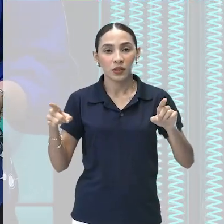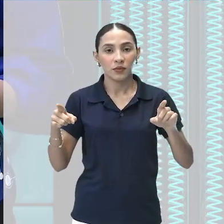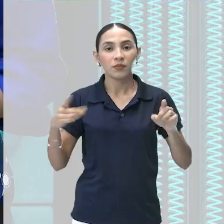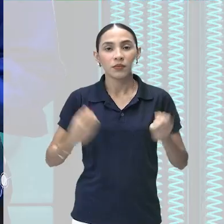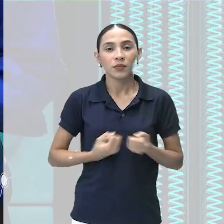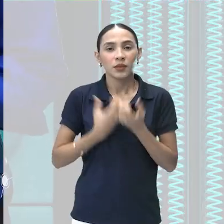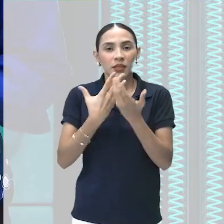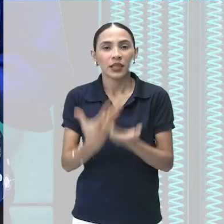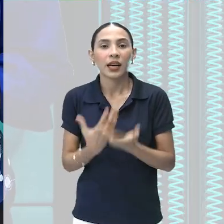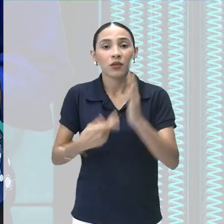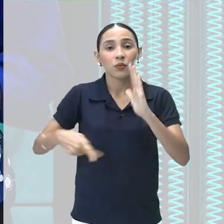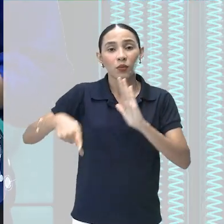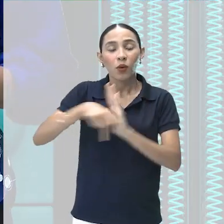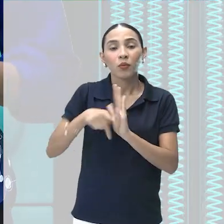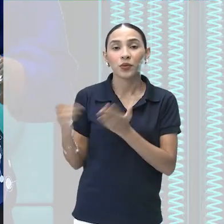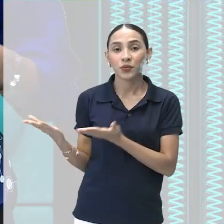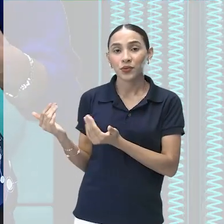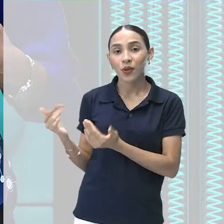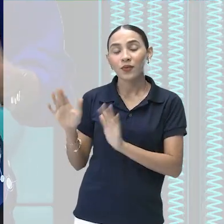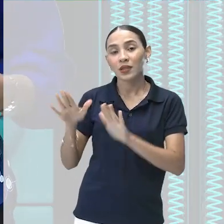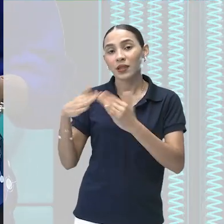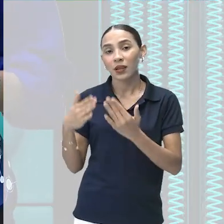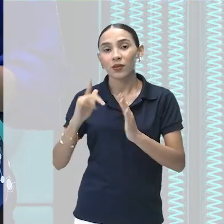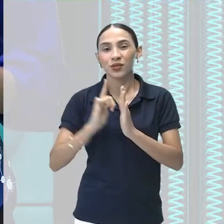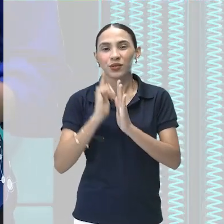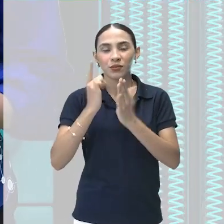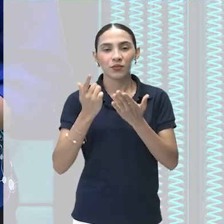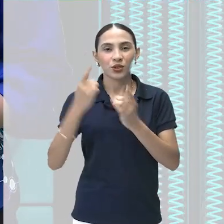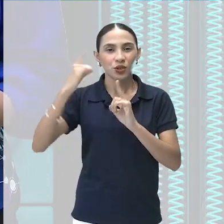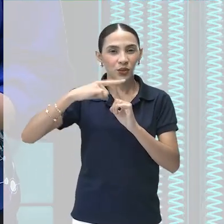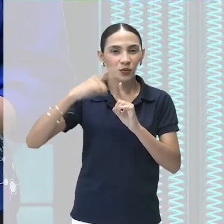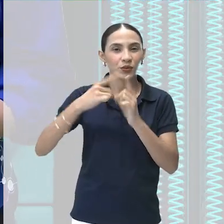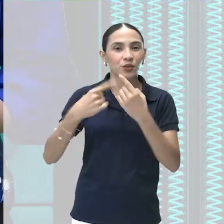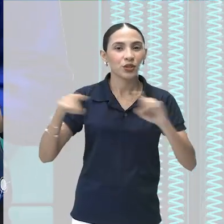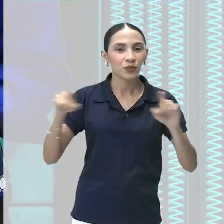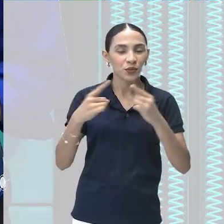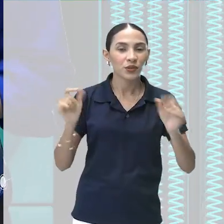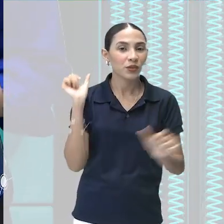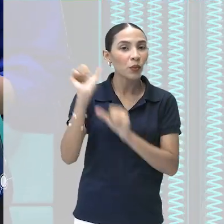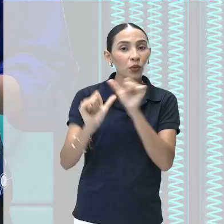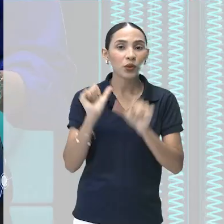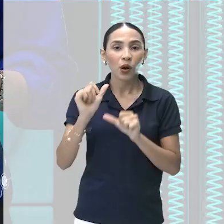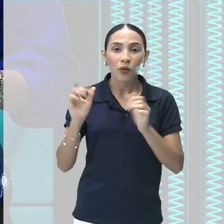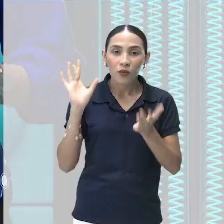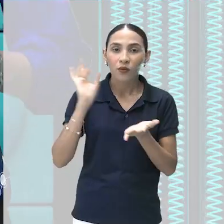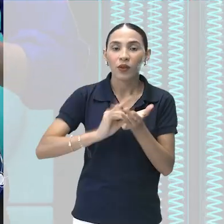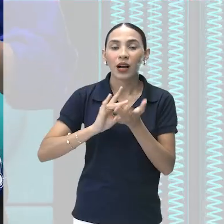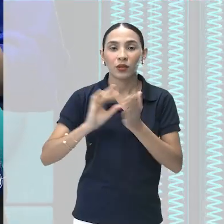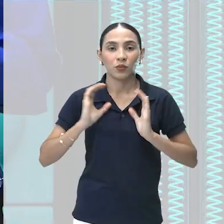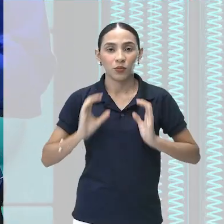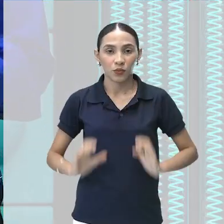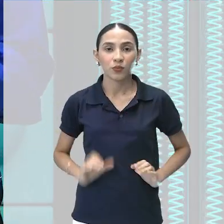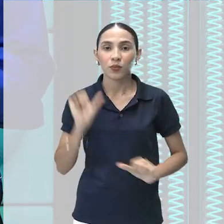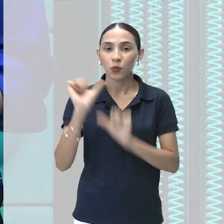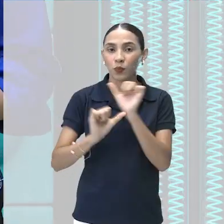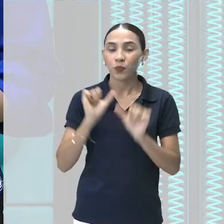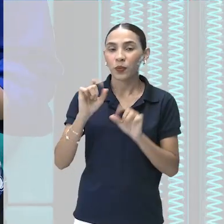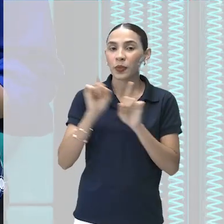feito para os jovens. Então, esse gênero, ele modificou o comportamento dos jovens, a